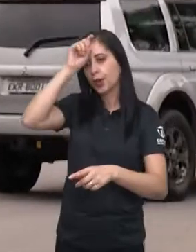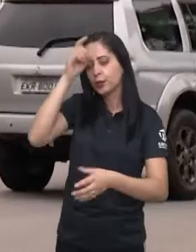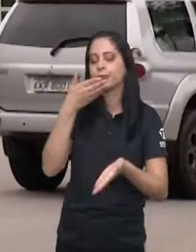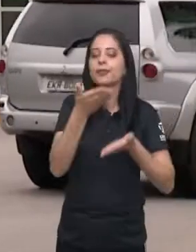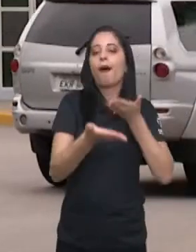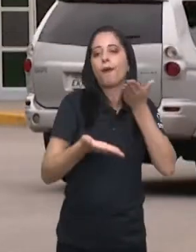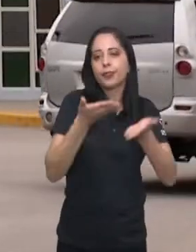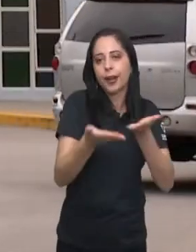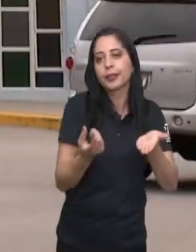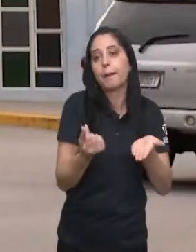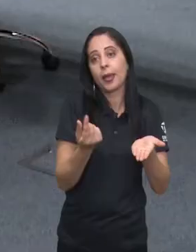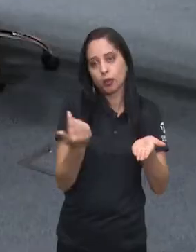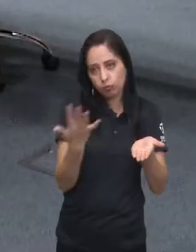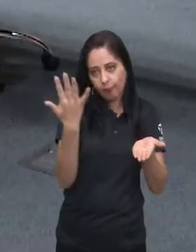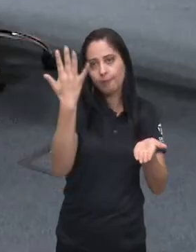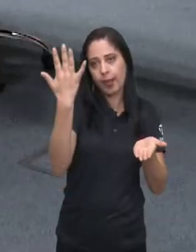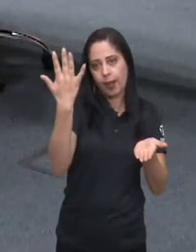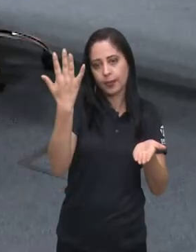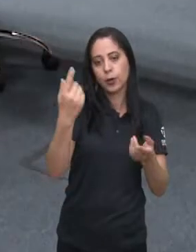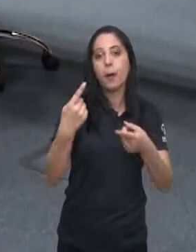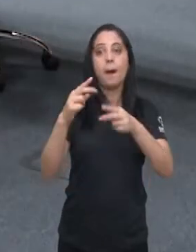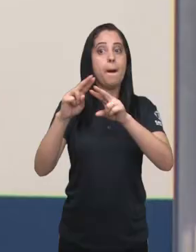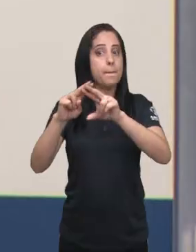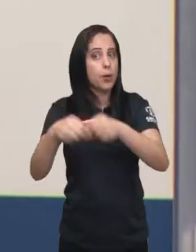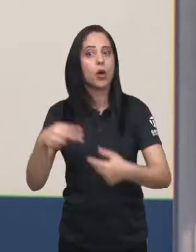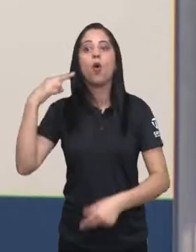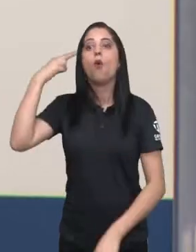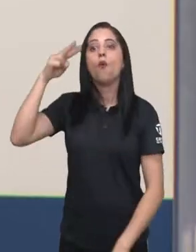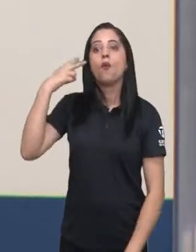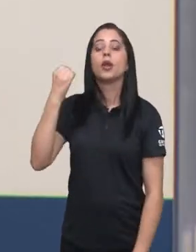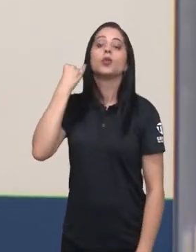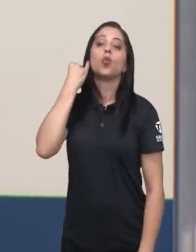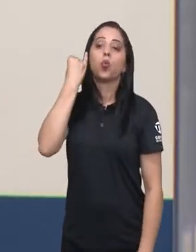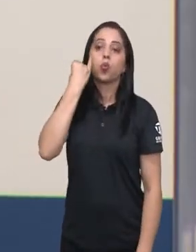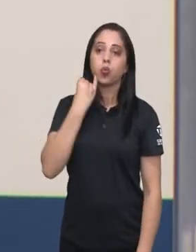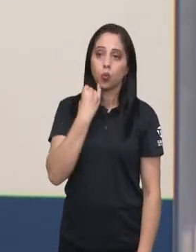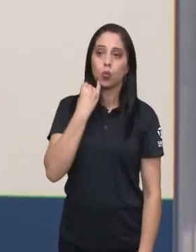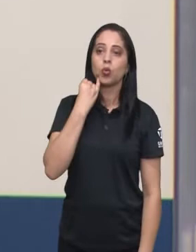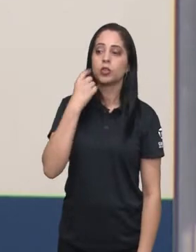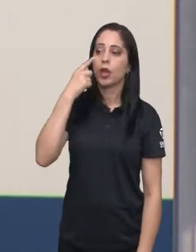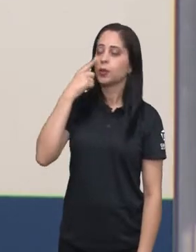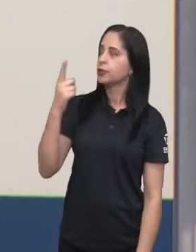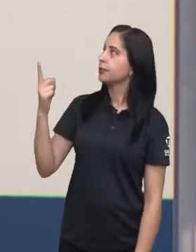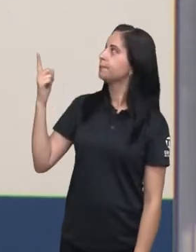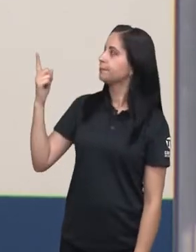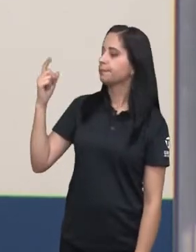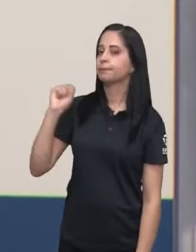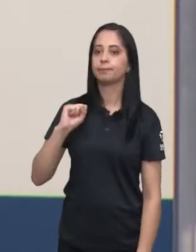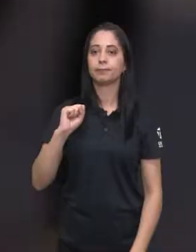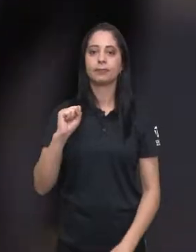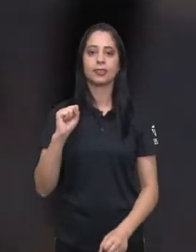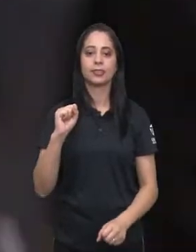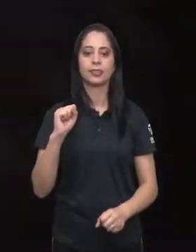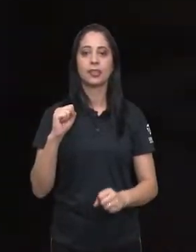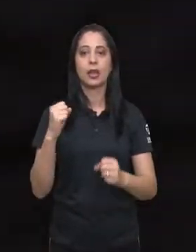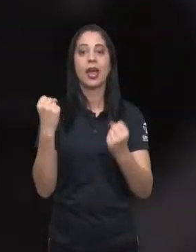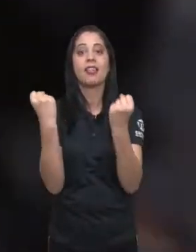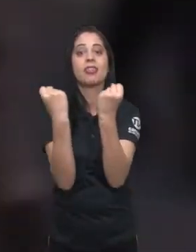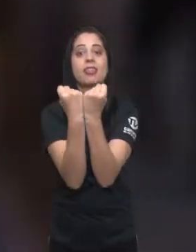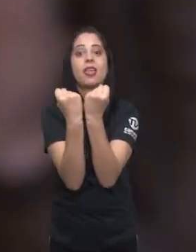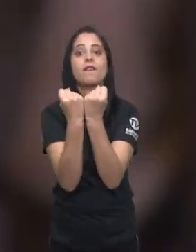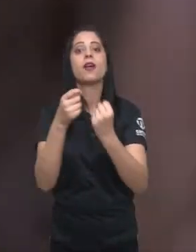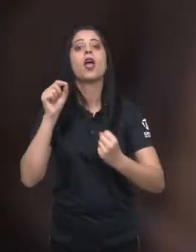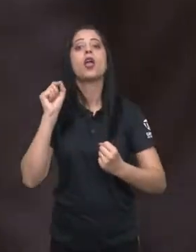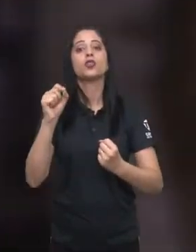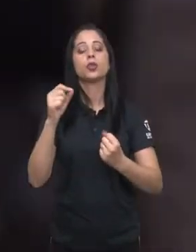com tratamento de alto custo por esses motivos o vereador Zé Luiz membro da comissão de saúde da câmara defende